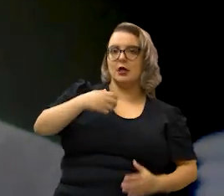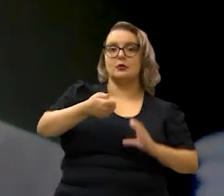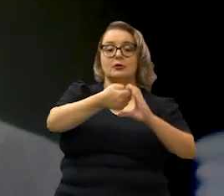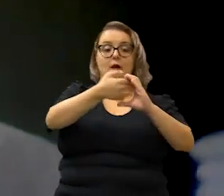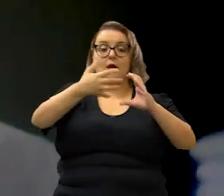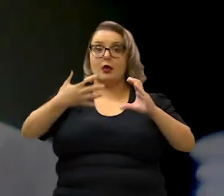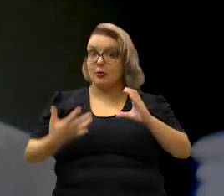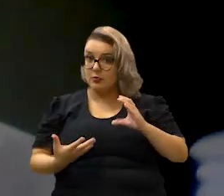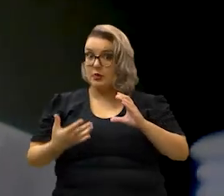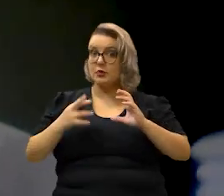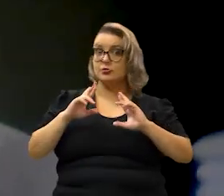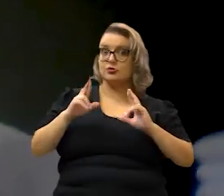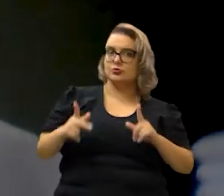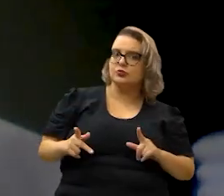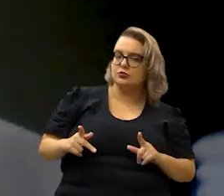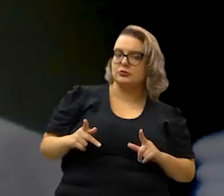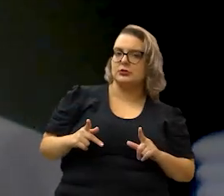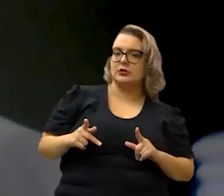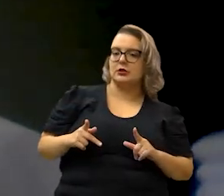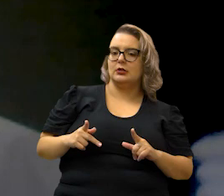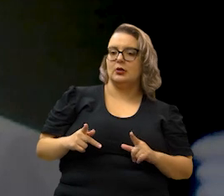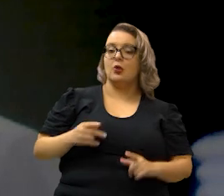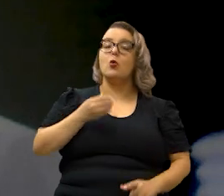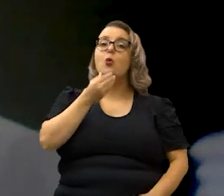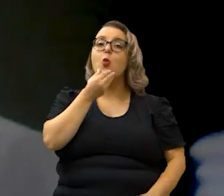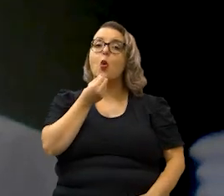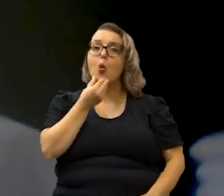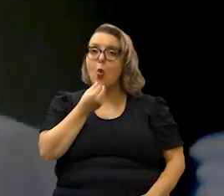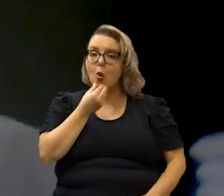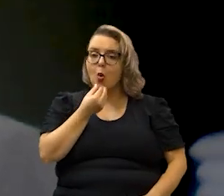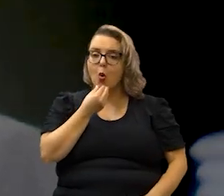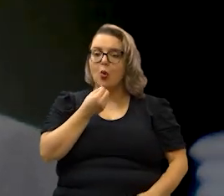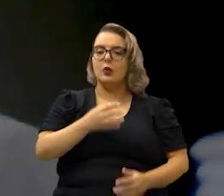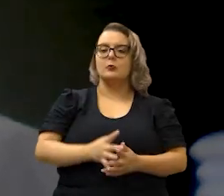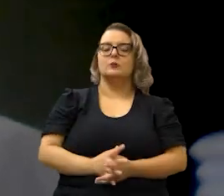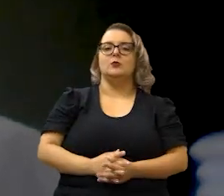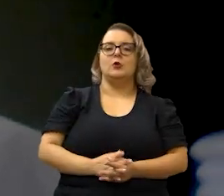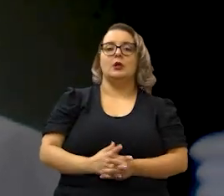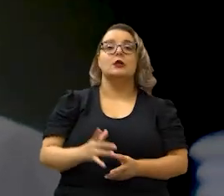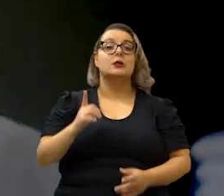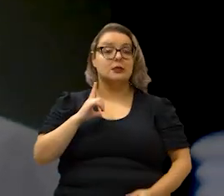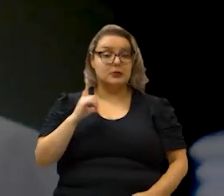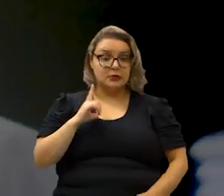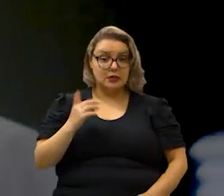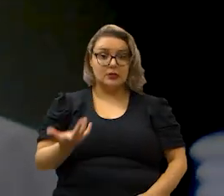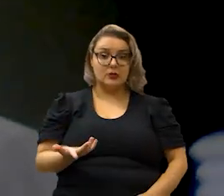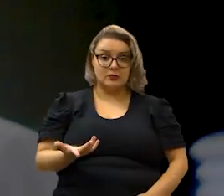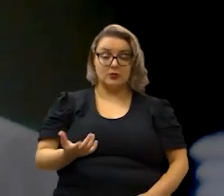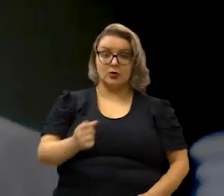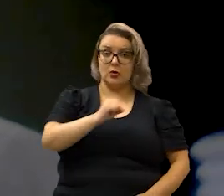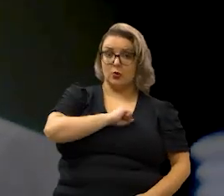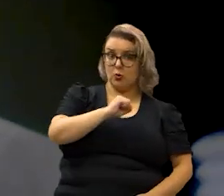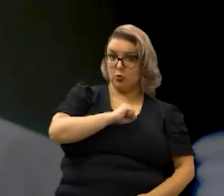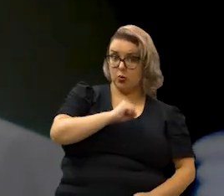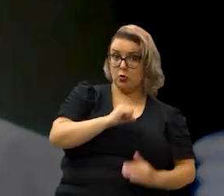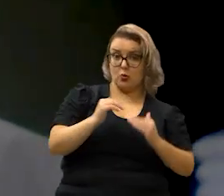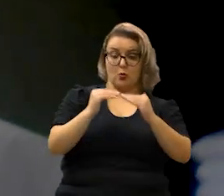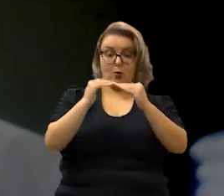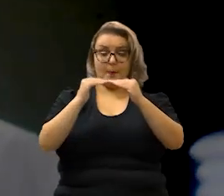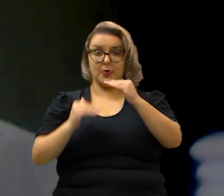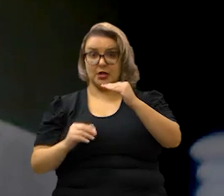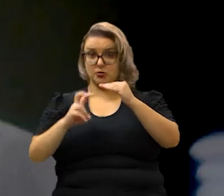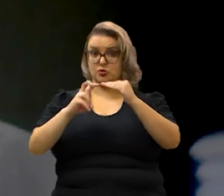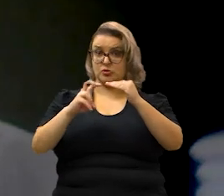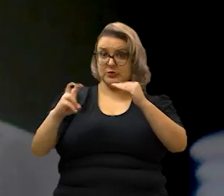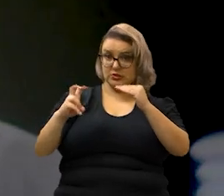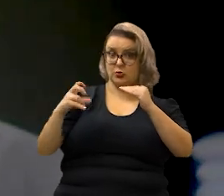tenham características peculiares. O homem que teve um infarto com